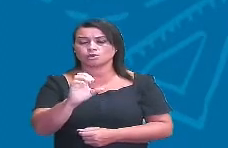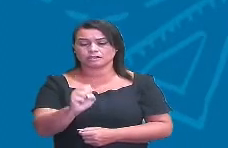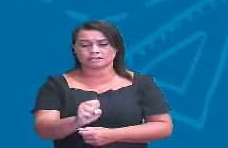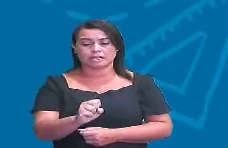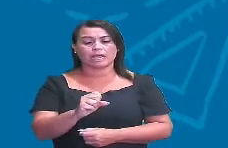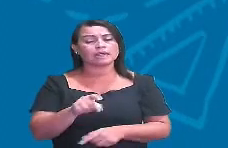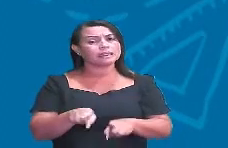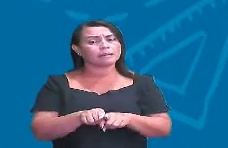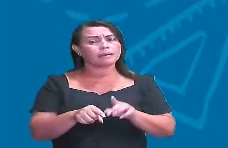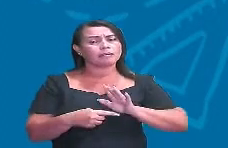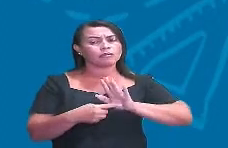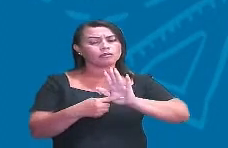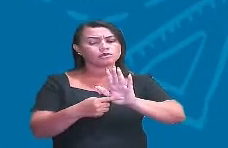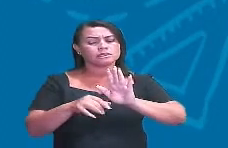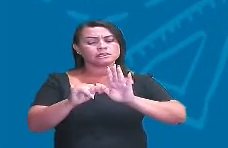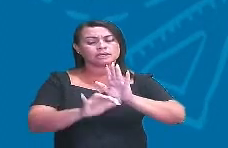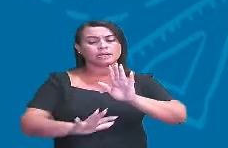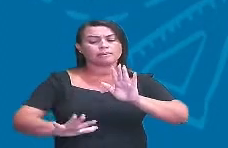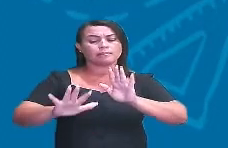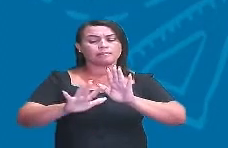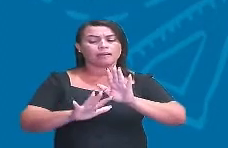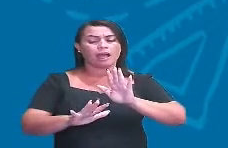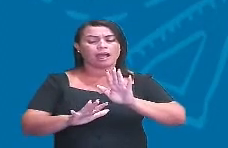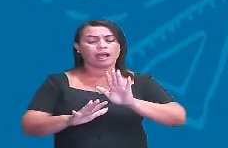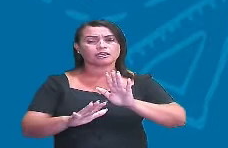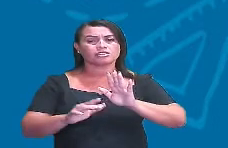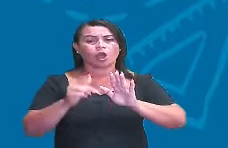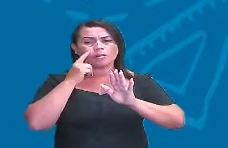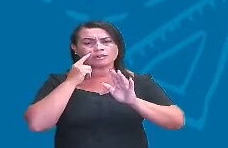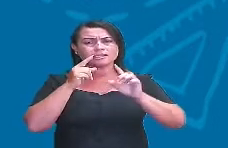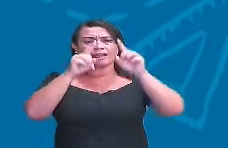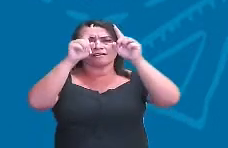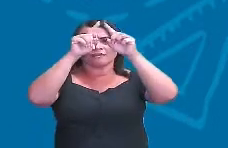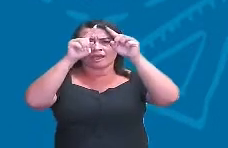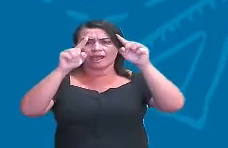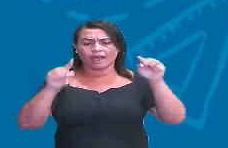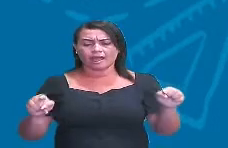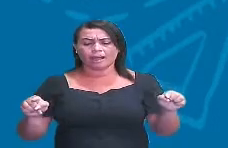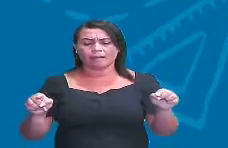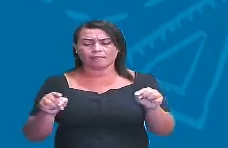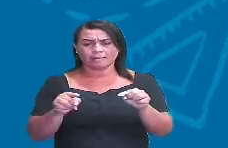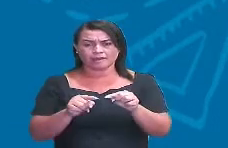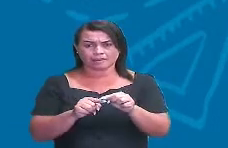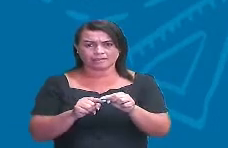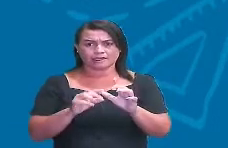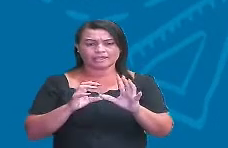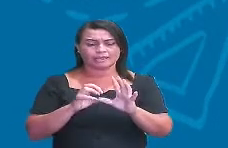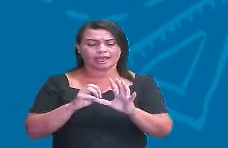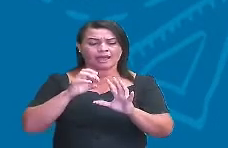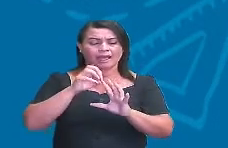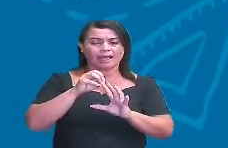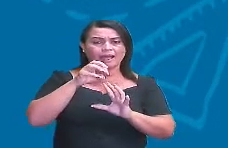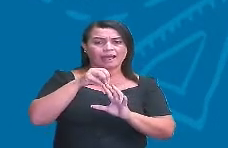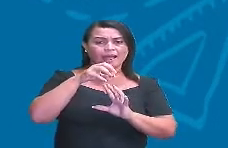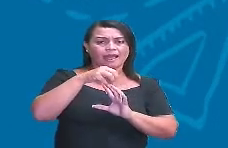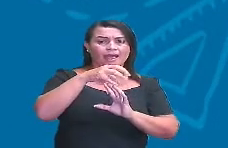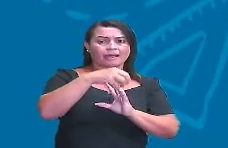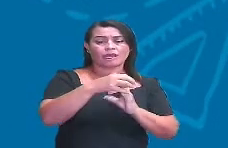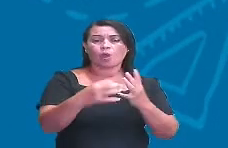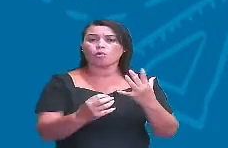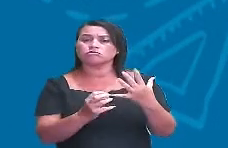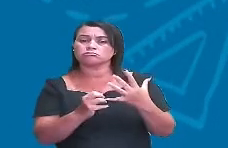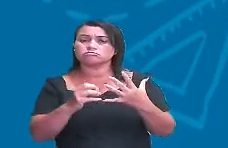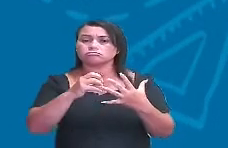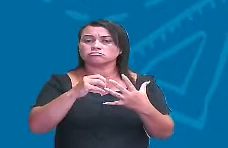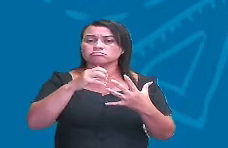nessa imagem a gente consegue observar uma pirâmide da cadeia alimentar, onde a gente vai ver lá